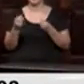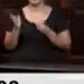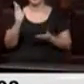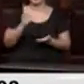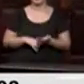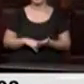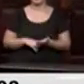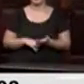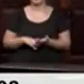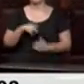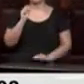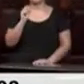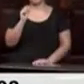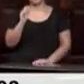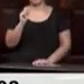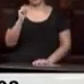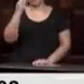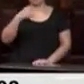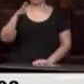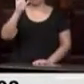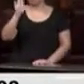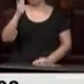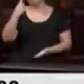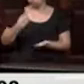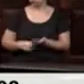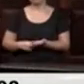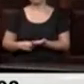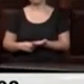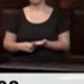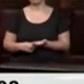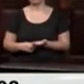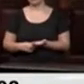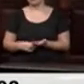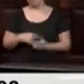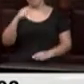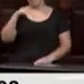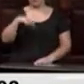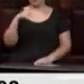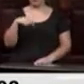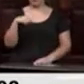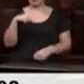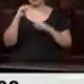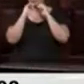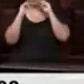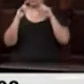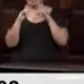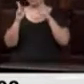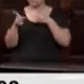assumiu o compromisso da gente destacar essa matéria,